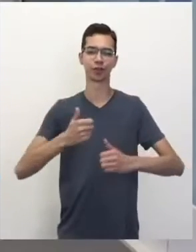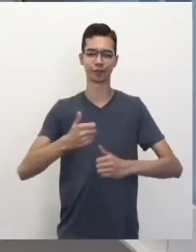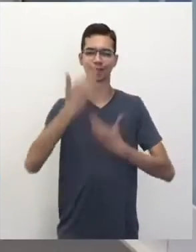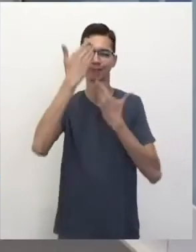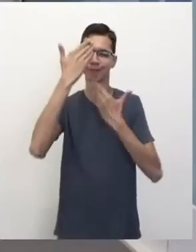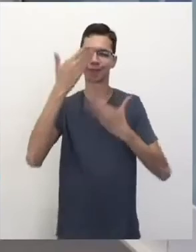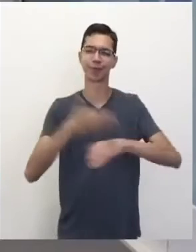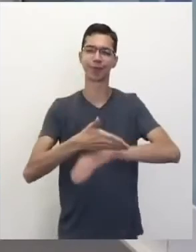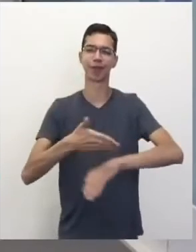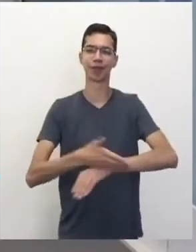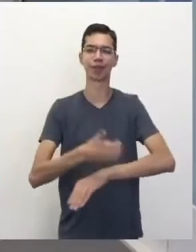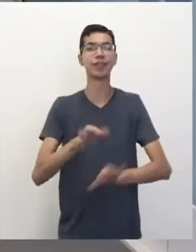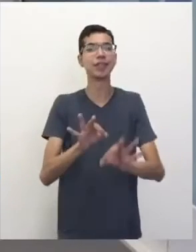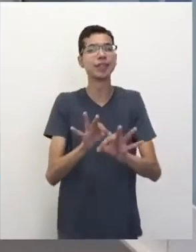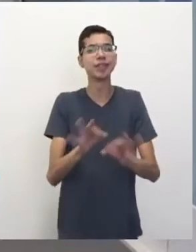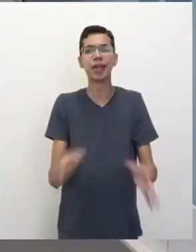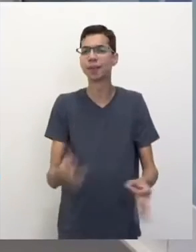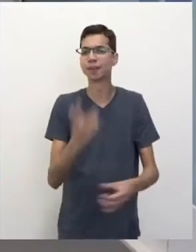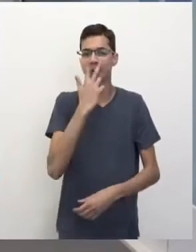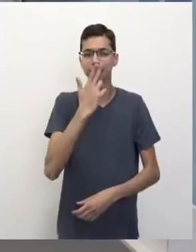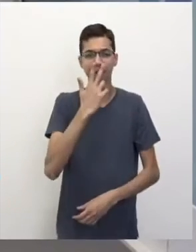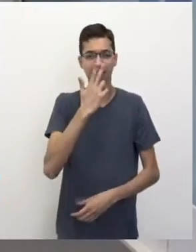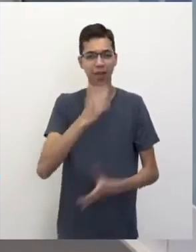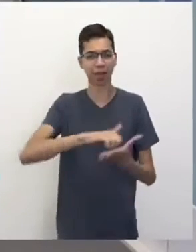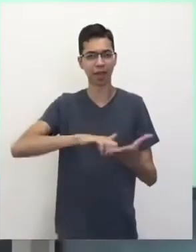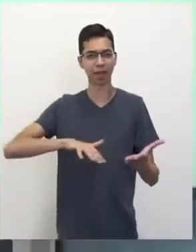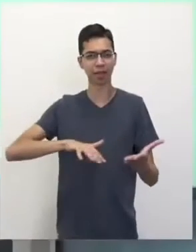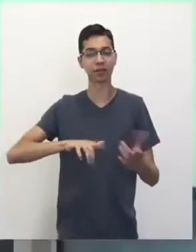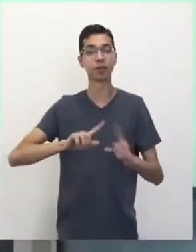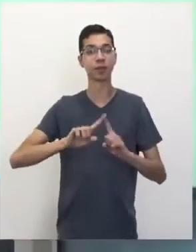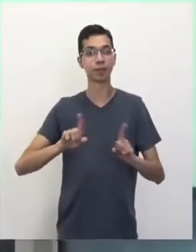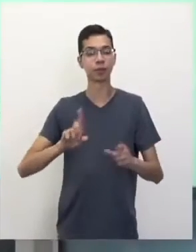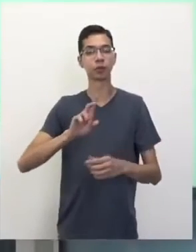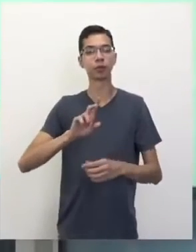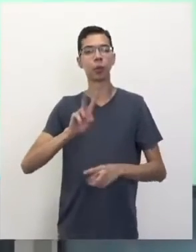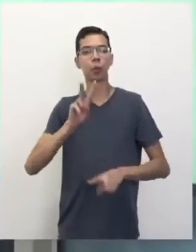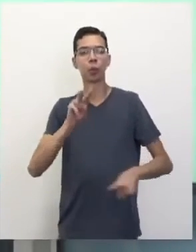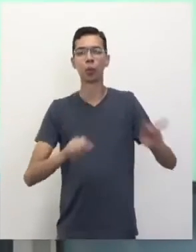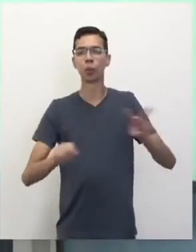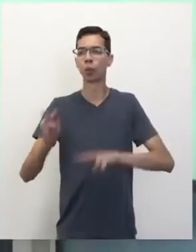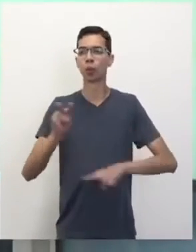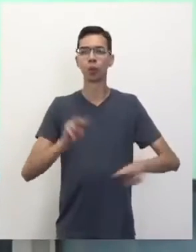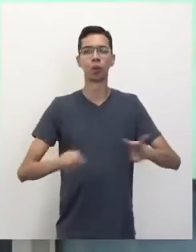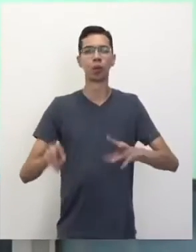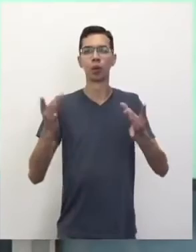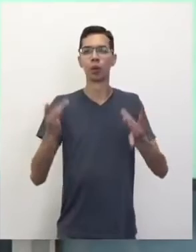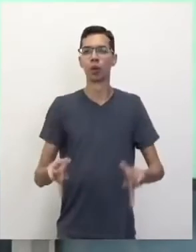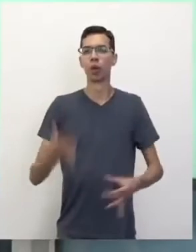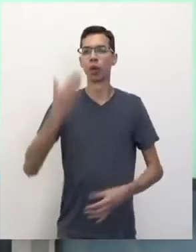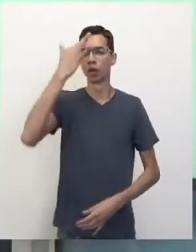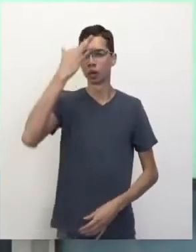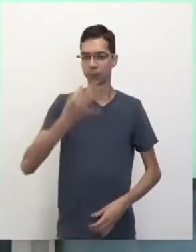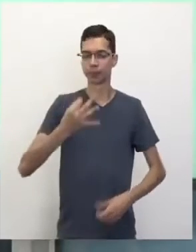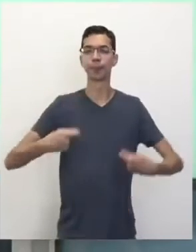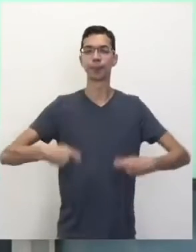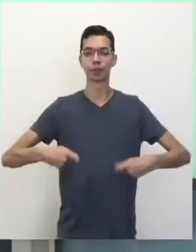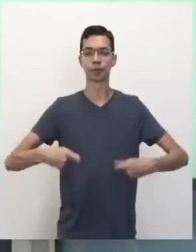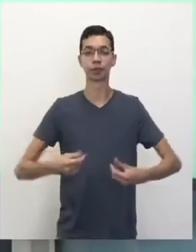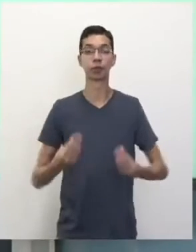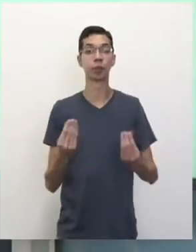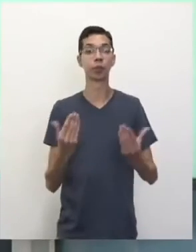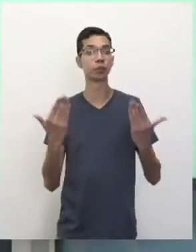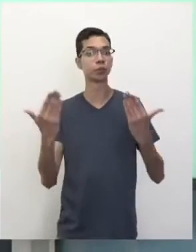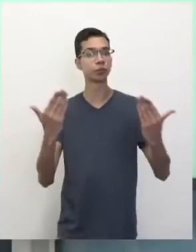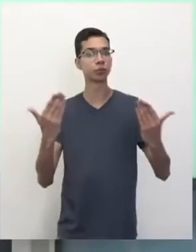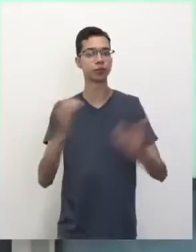simples parece essa atividade, né? Sim. Mas ela é muito interpretativa. Você tem que aí entender como a relação aí